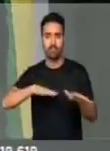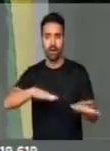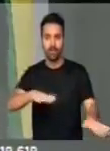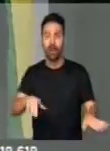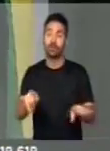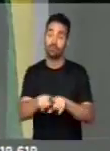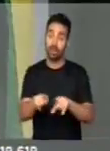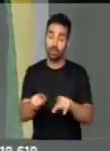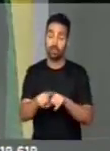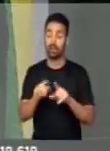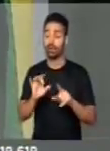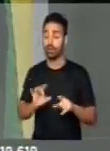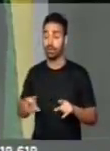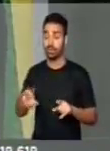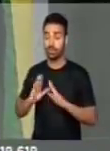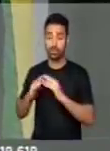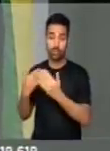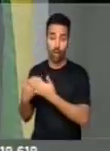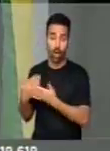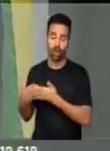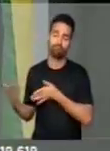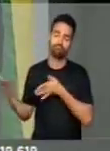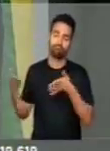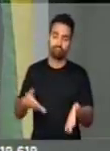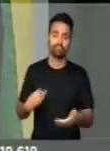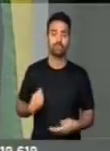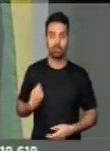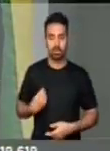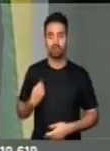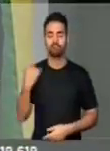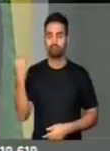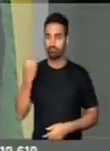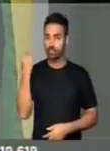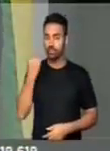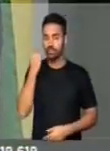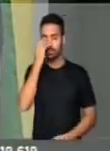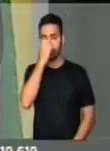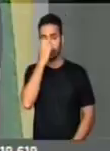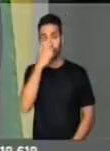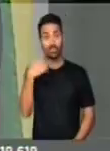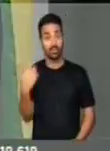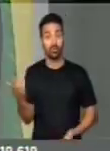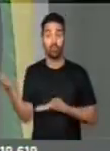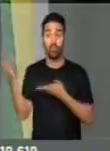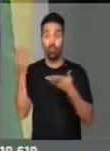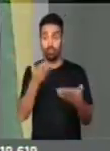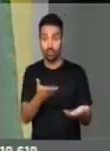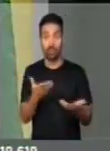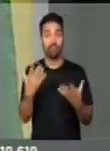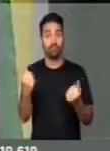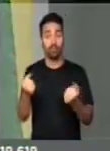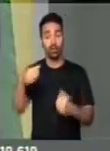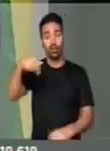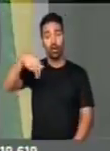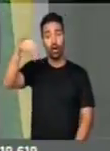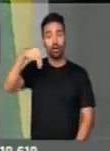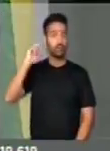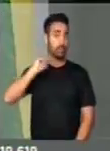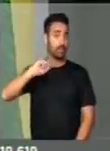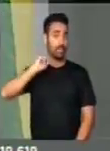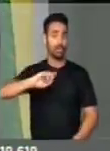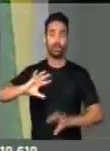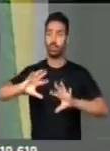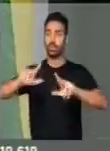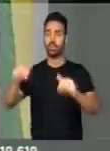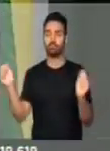escolas também participando desse importante momento cívico da nossa cidade. Então, eu quero convidar o Norte de Minas inteiro para participar